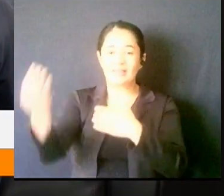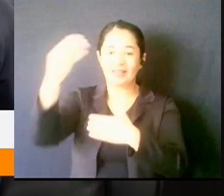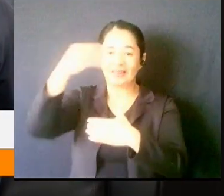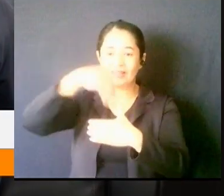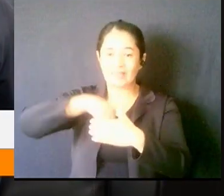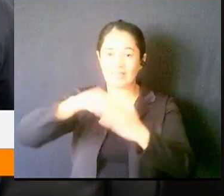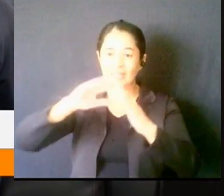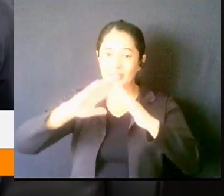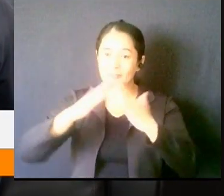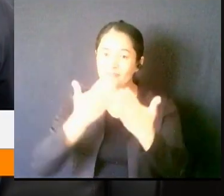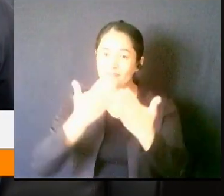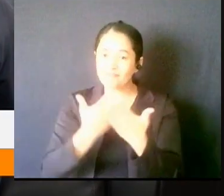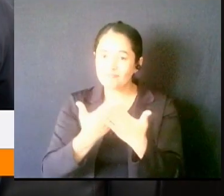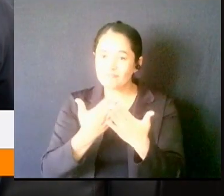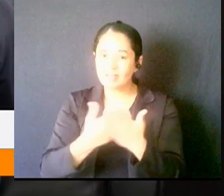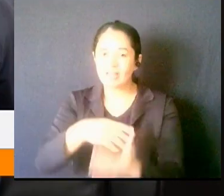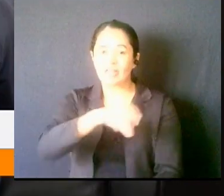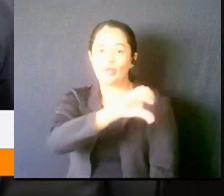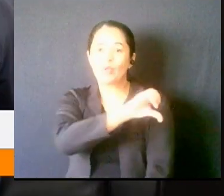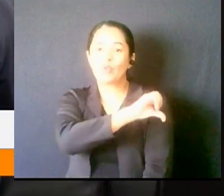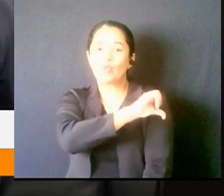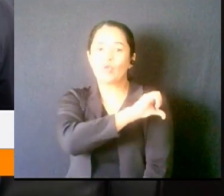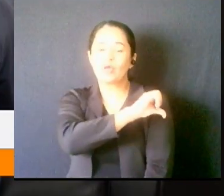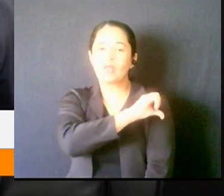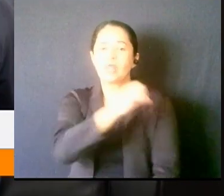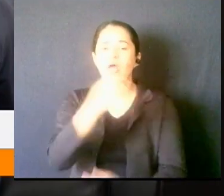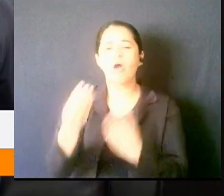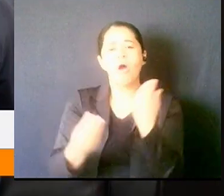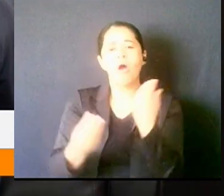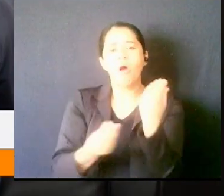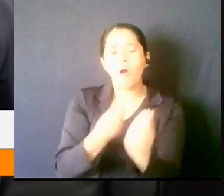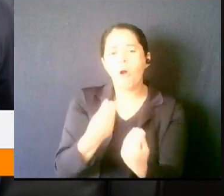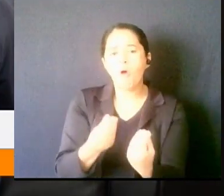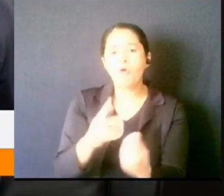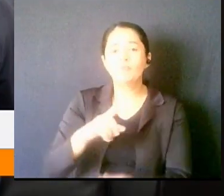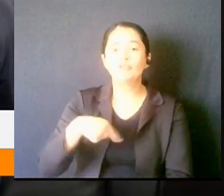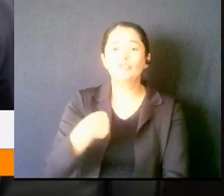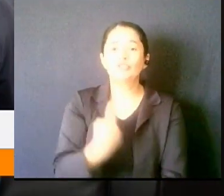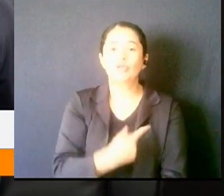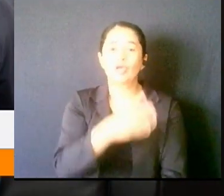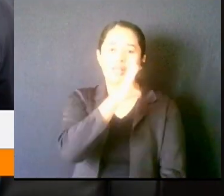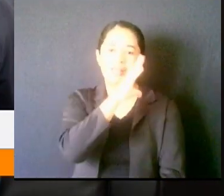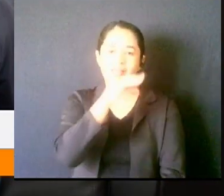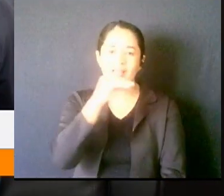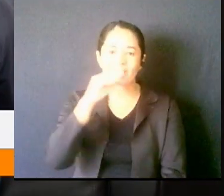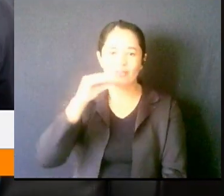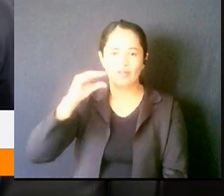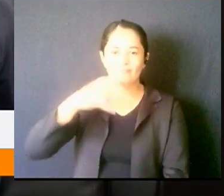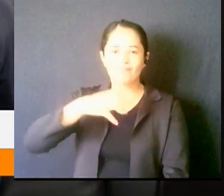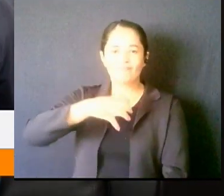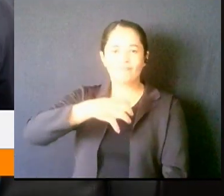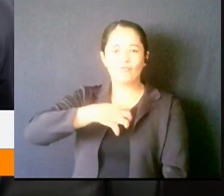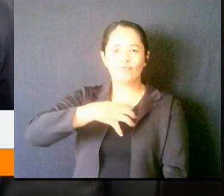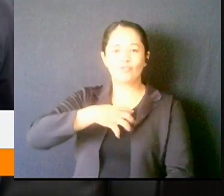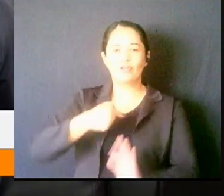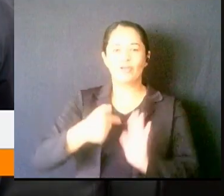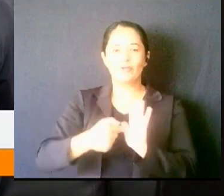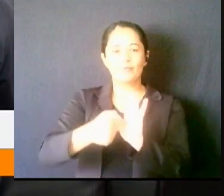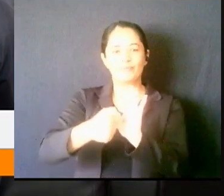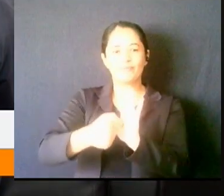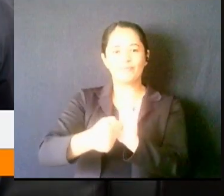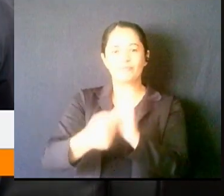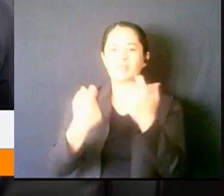visão muito boa de como são nossos adolescentes. Então, a gente não precisa recorrer a